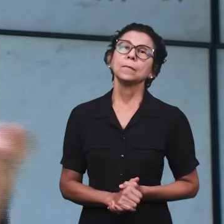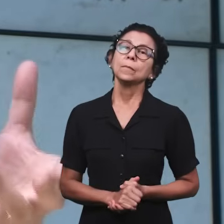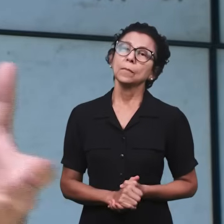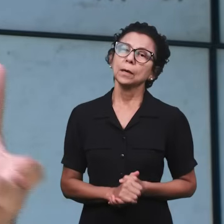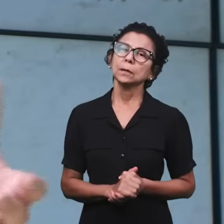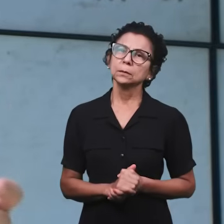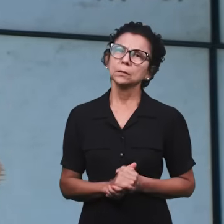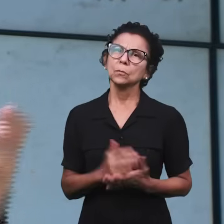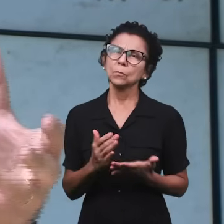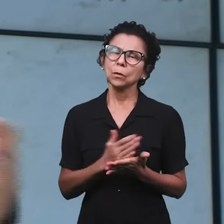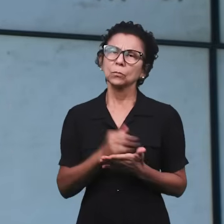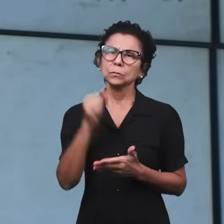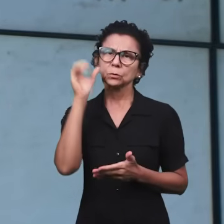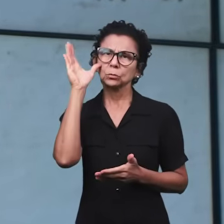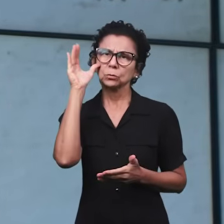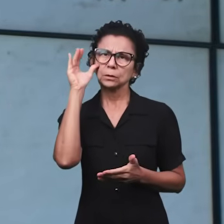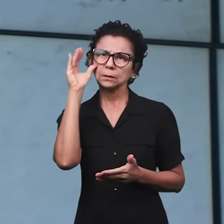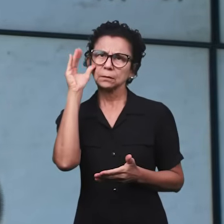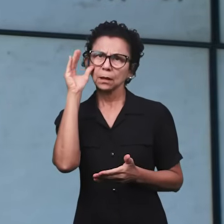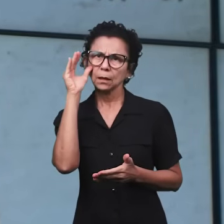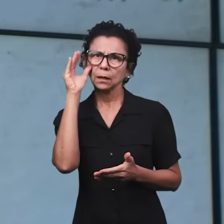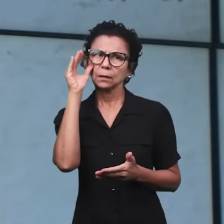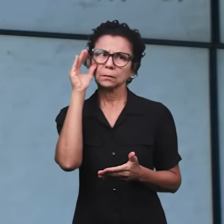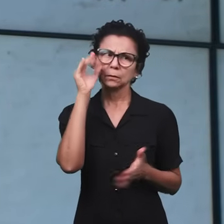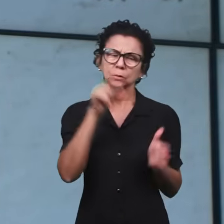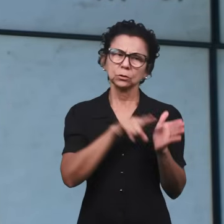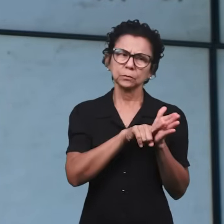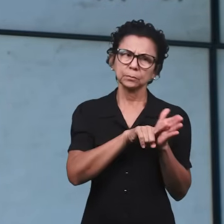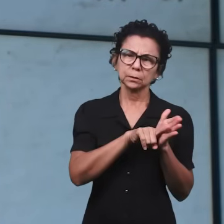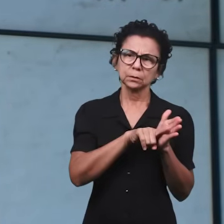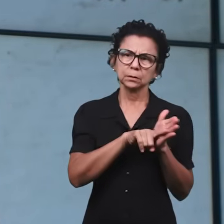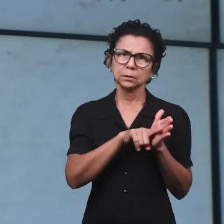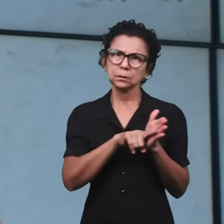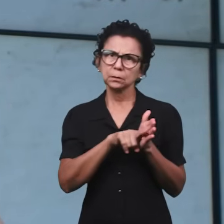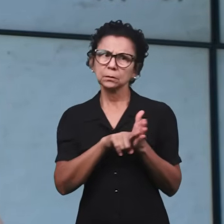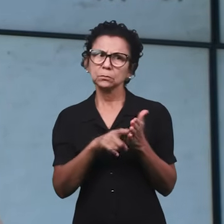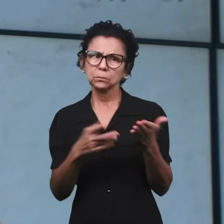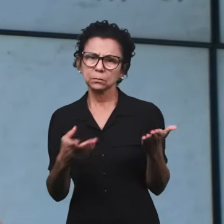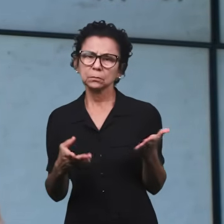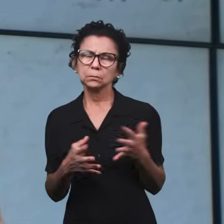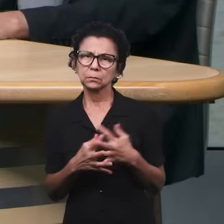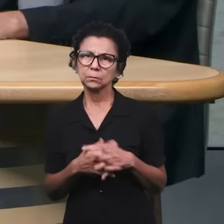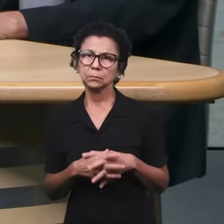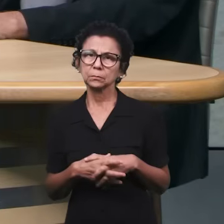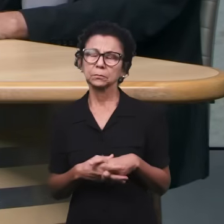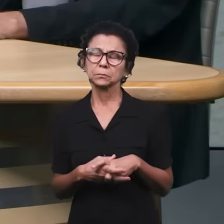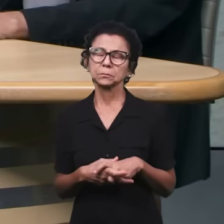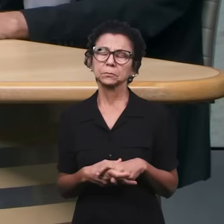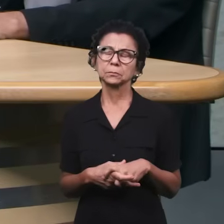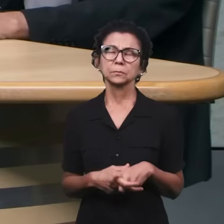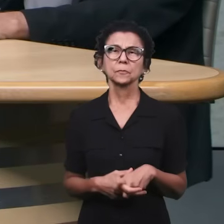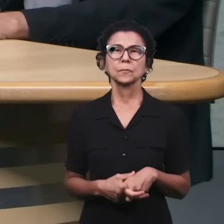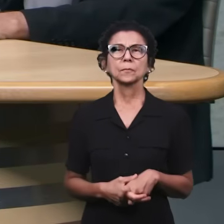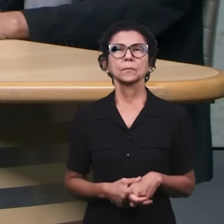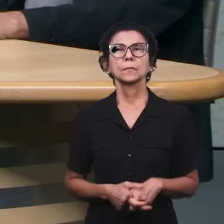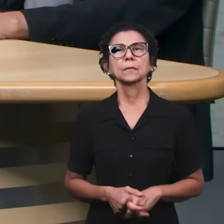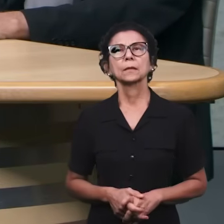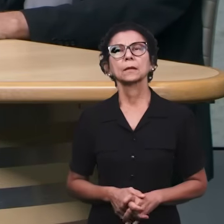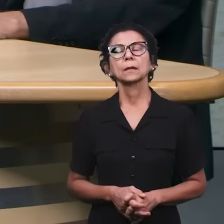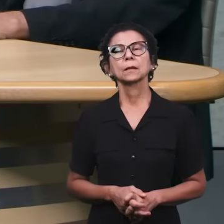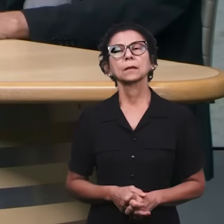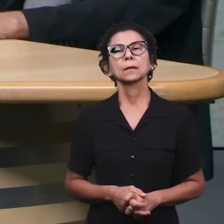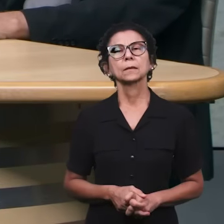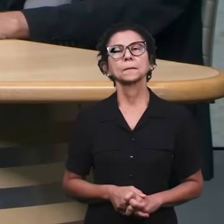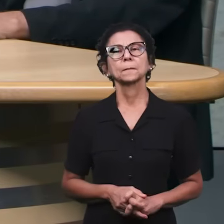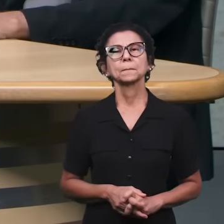são curiosos, que estão se somando a essa vida moderna, né? Exatamente. Quer ver outra informação muito interessante? É aí já